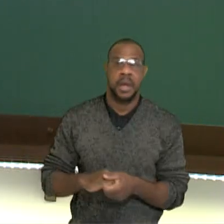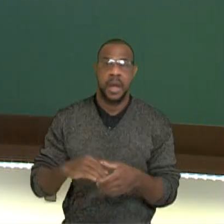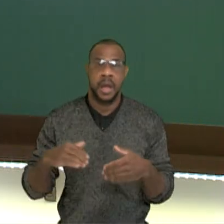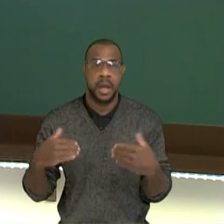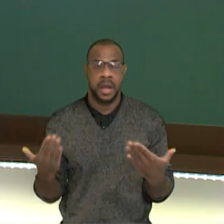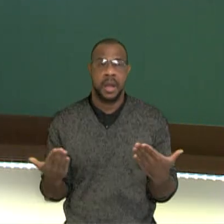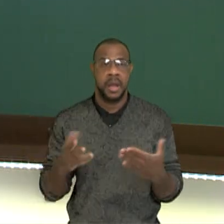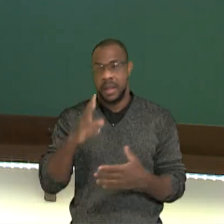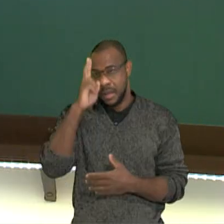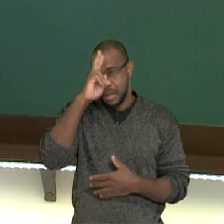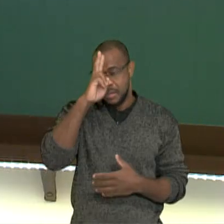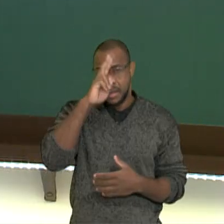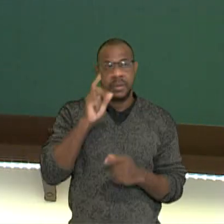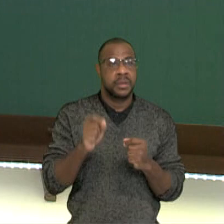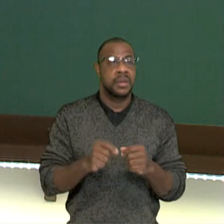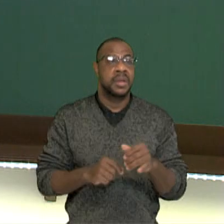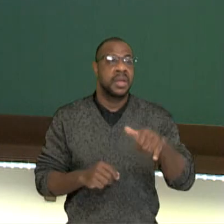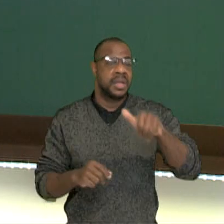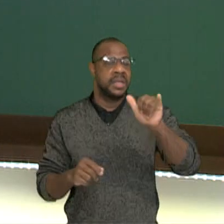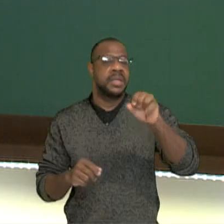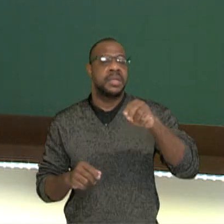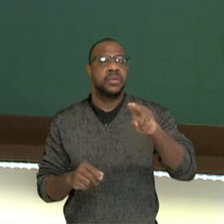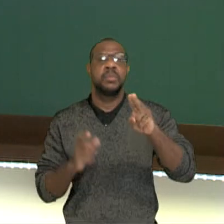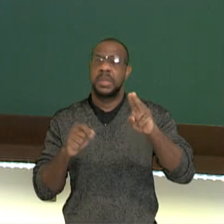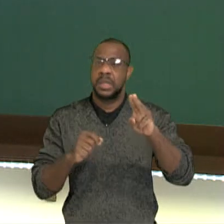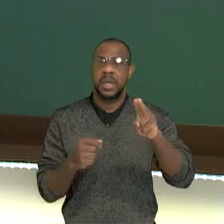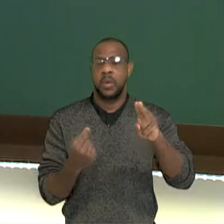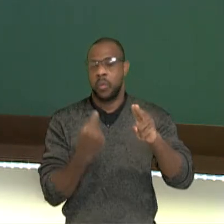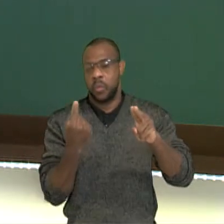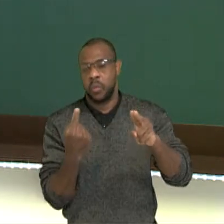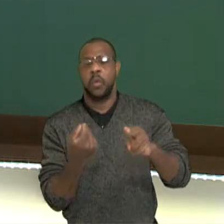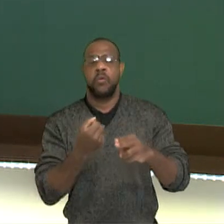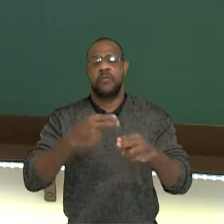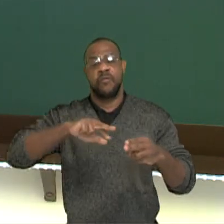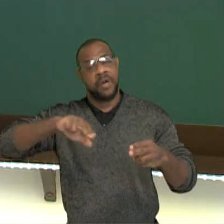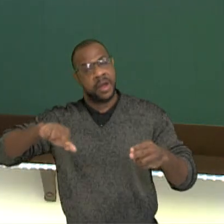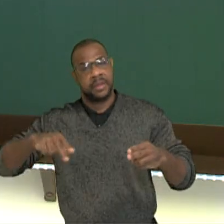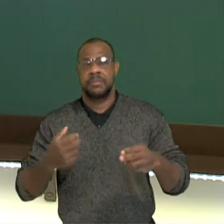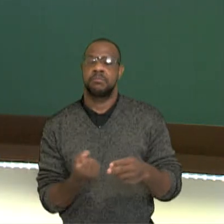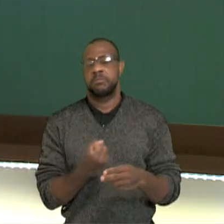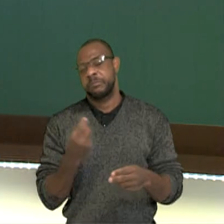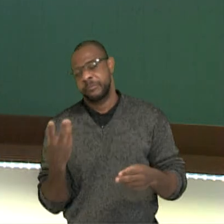delas. Lembrando aqui que you pode ser tanto singular quanto plural, ok?